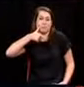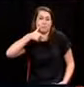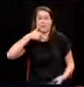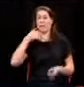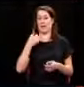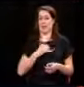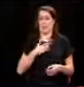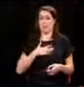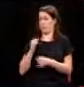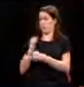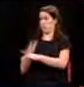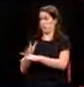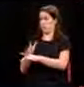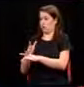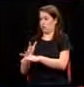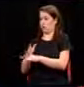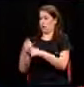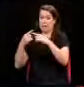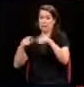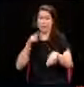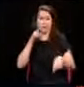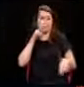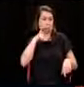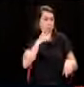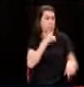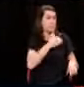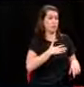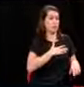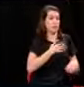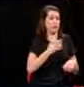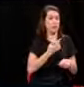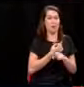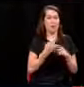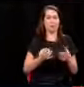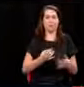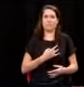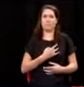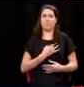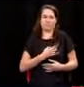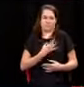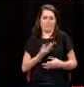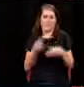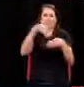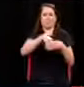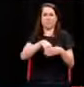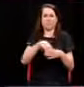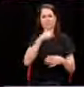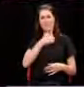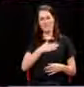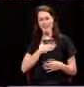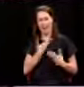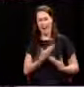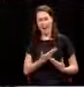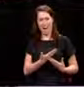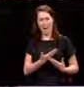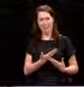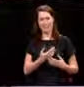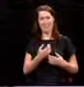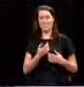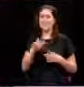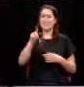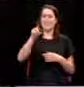Benfica. Há ali o critério, o paixão muito, muito à mistura, não é assim? Muito, muito, muito. E como também somos todos benfiquistas, também sentimos.